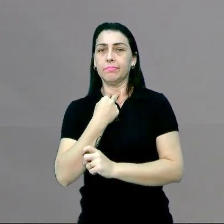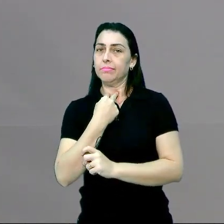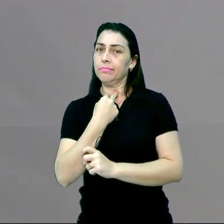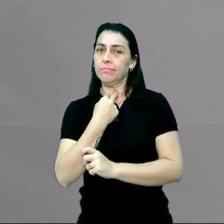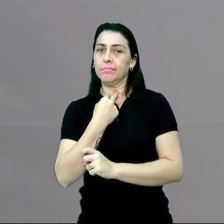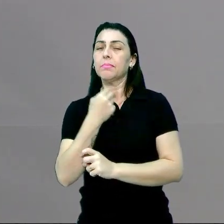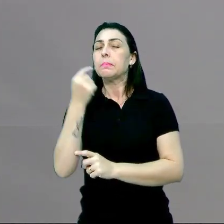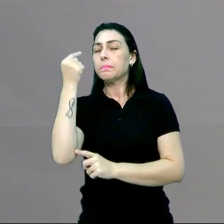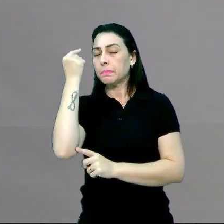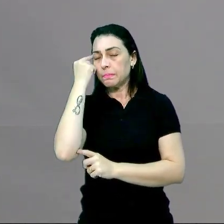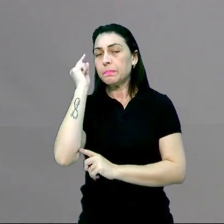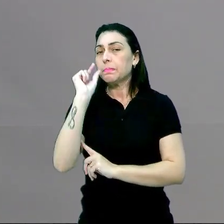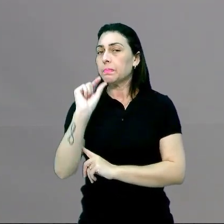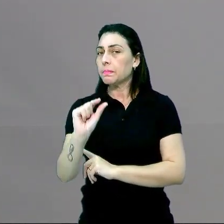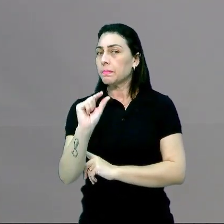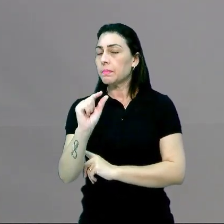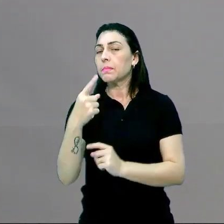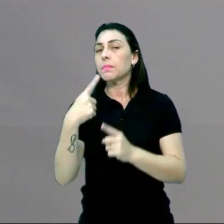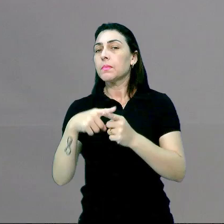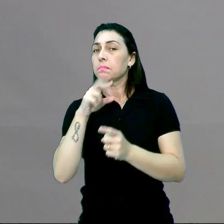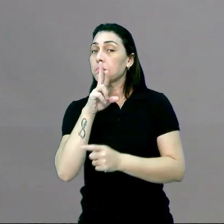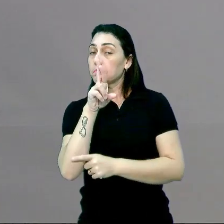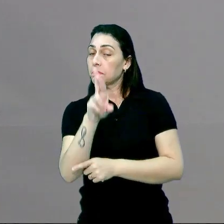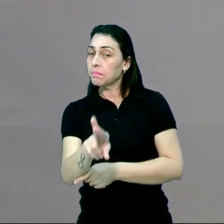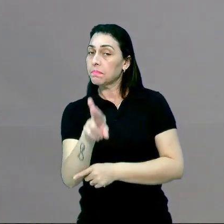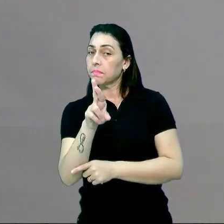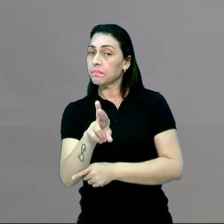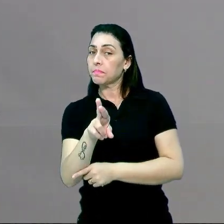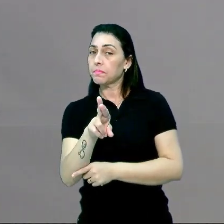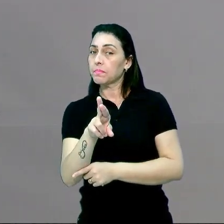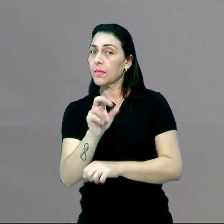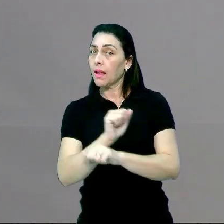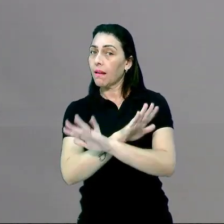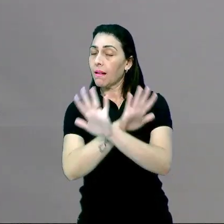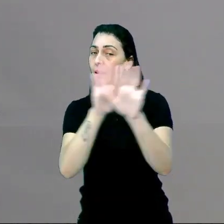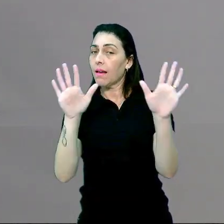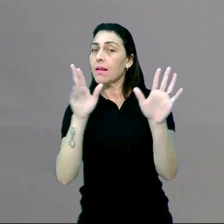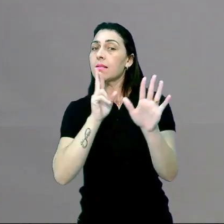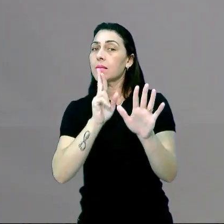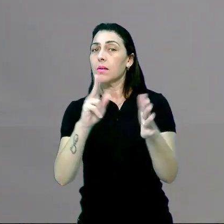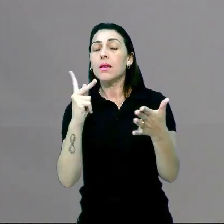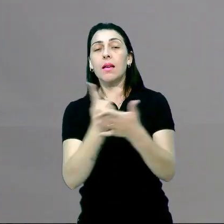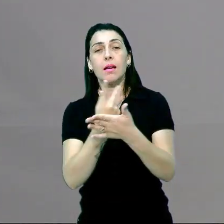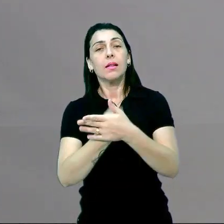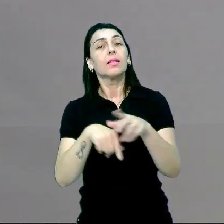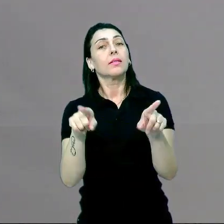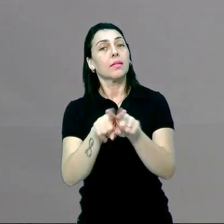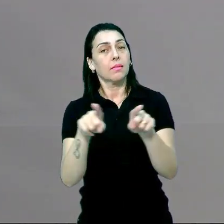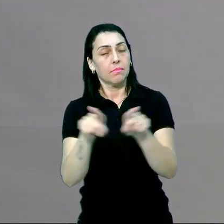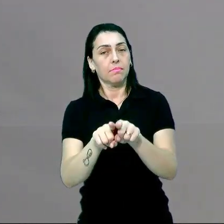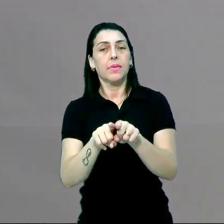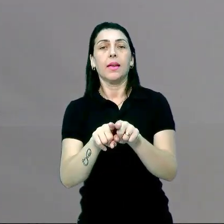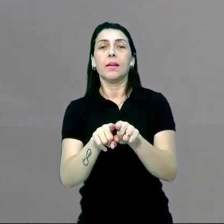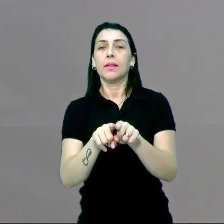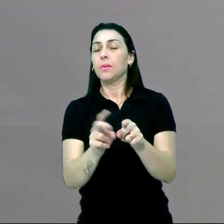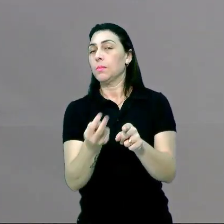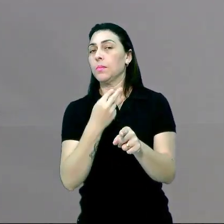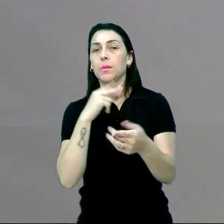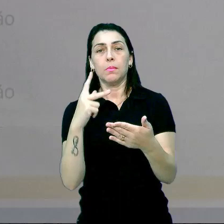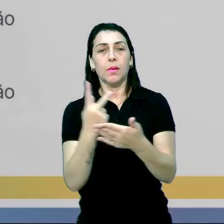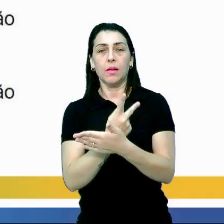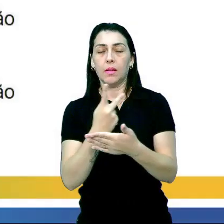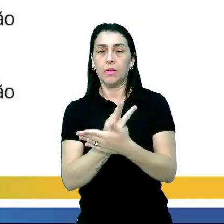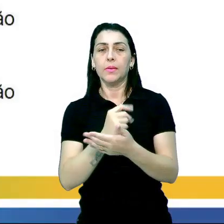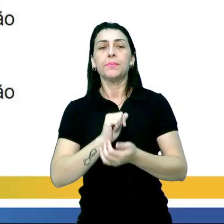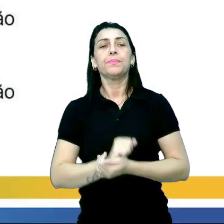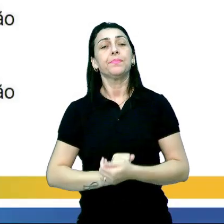assim, reflita aí um pouquinho, porque às vezes a resposta, ela está na cara. E a resposta errada também, ela está na cara. Então, não temos como errar uma